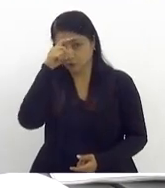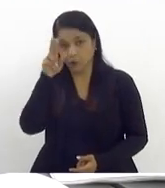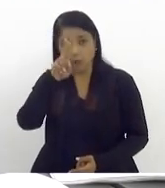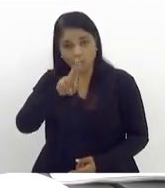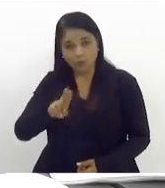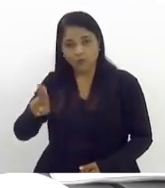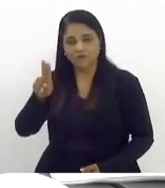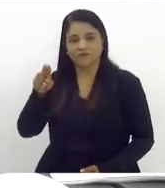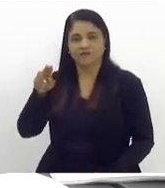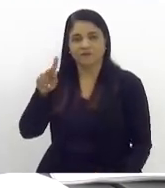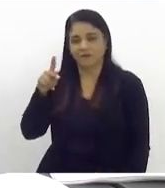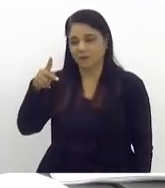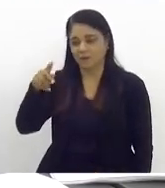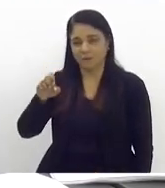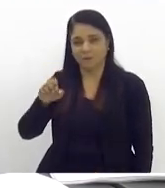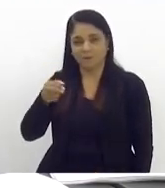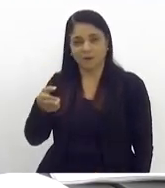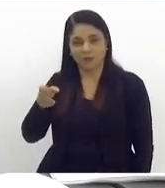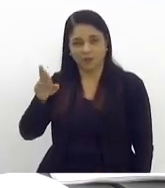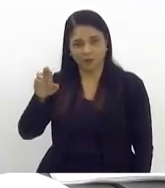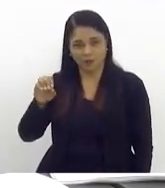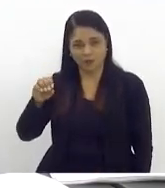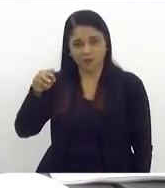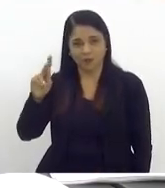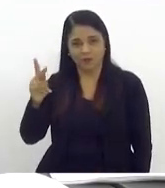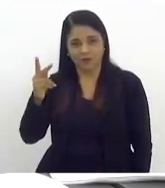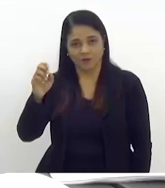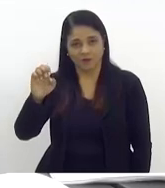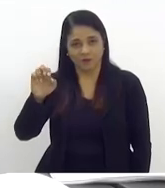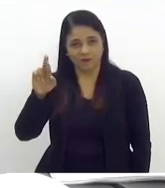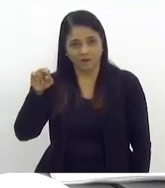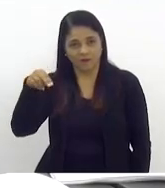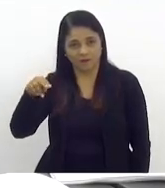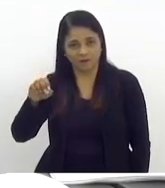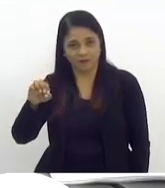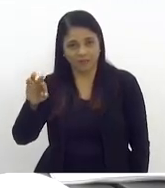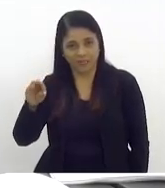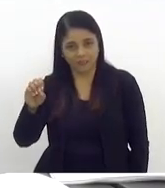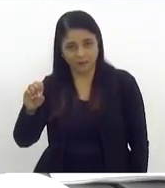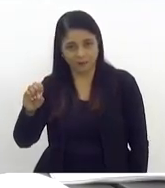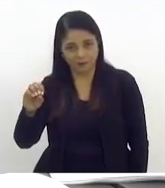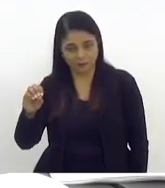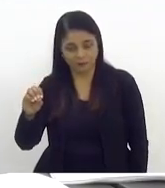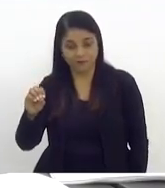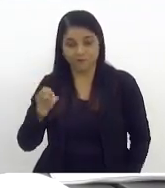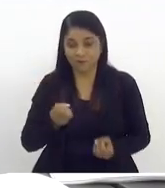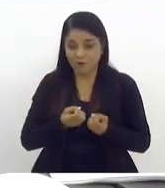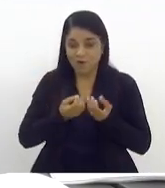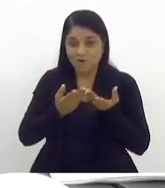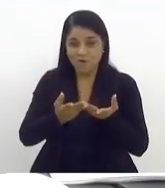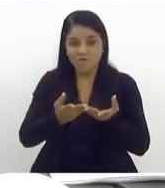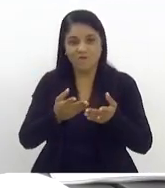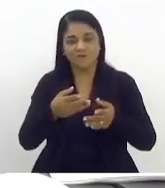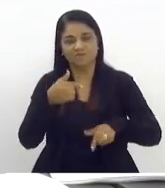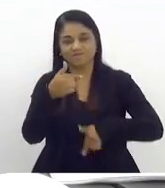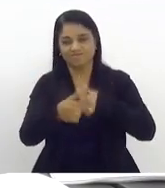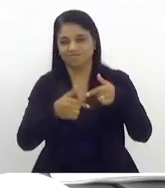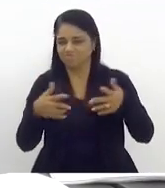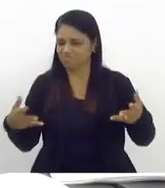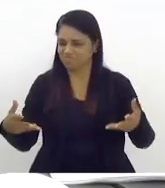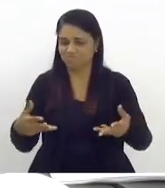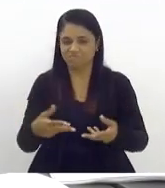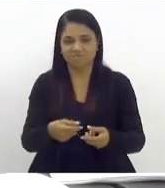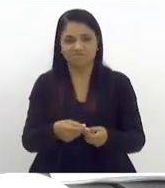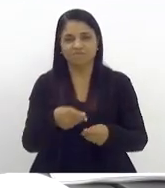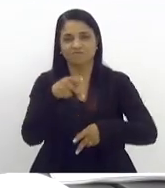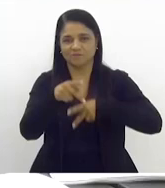que, obviamente, tem despesas altas pelo tipo de, inclusive, de serviço que oferece para a população? Então, a